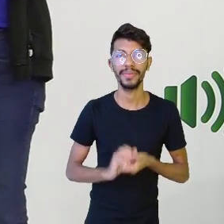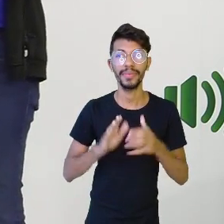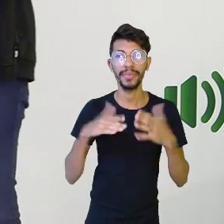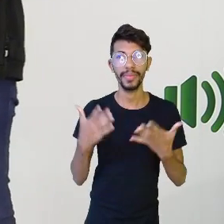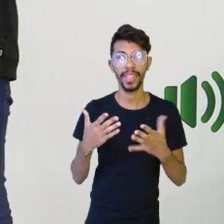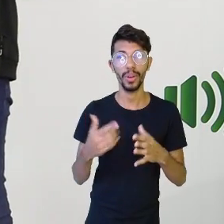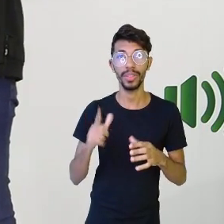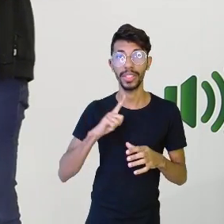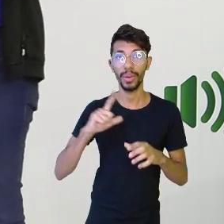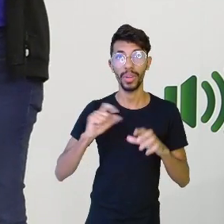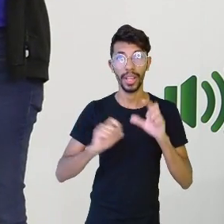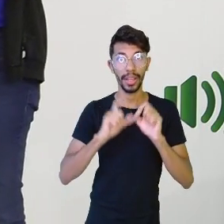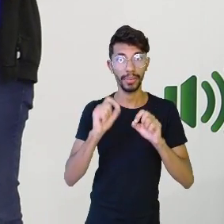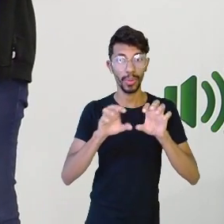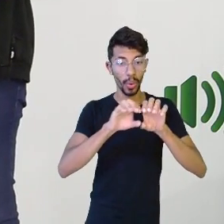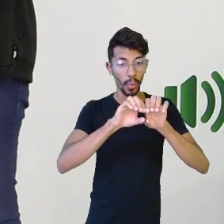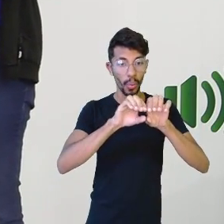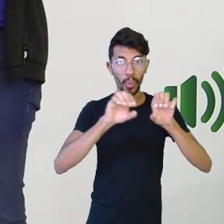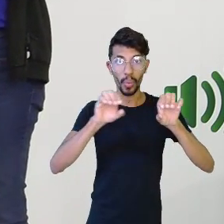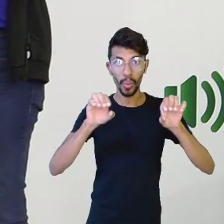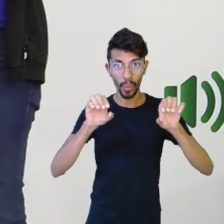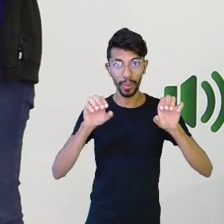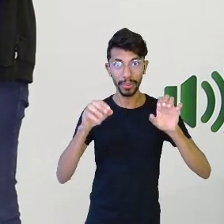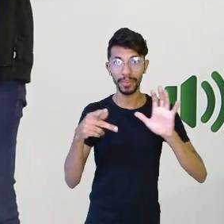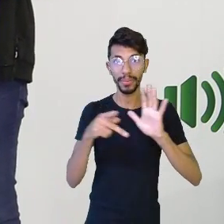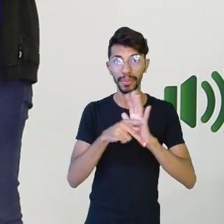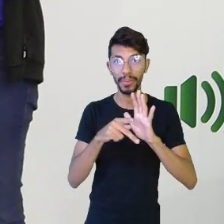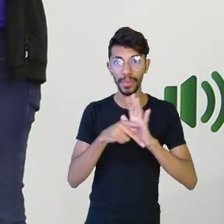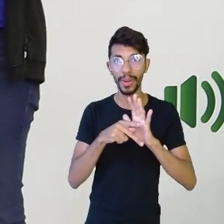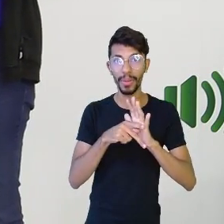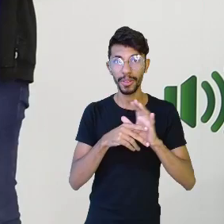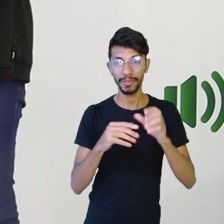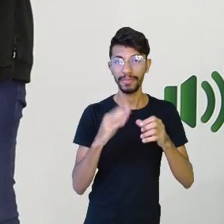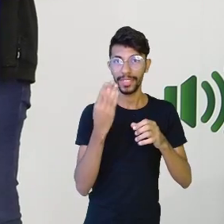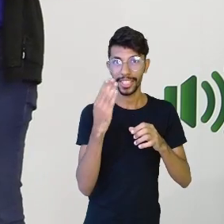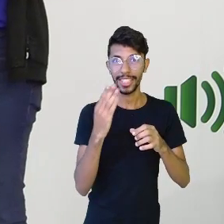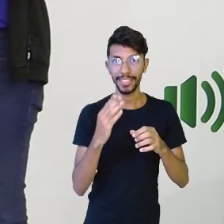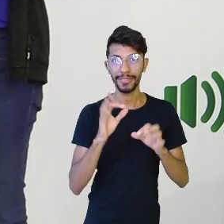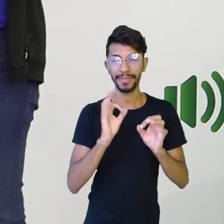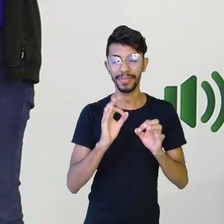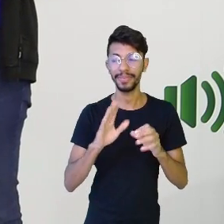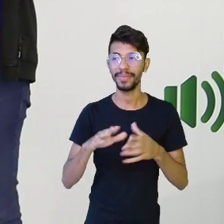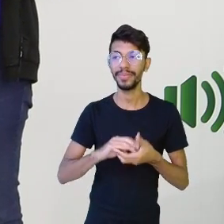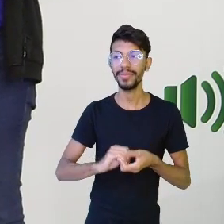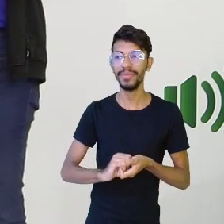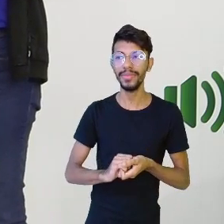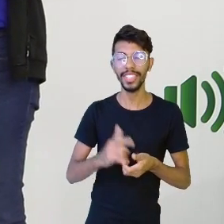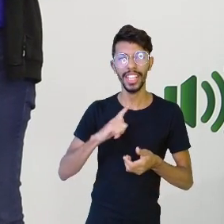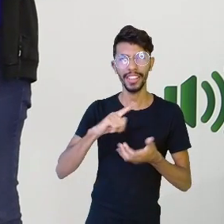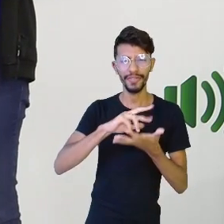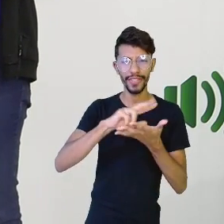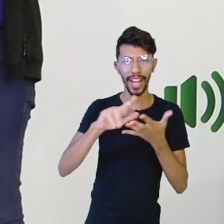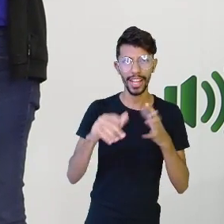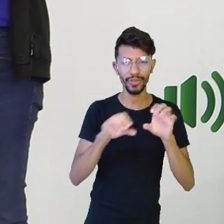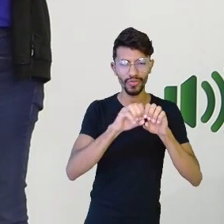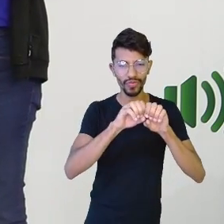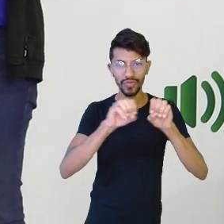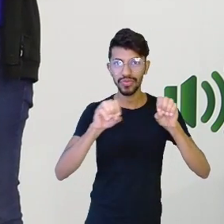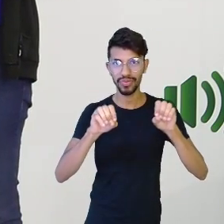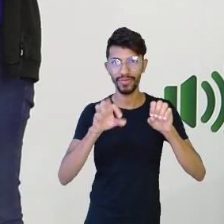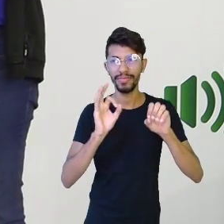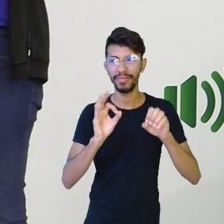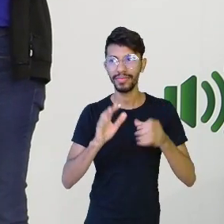trouxe rolinhos de papel higiênico, correto? Então aqui temos vários rolinhos de papel